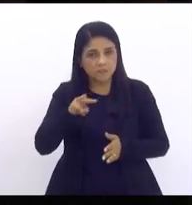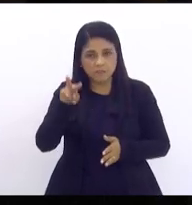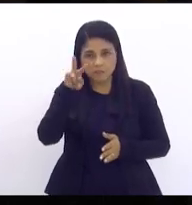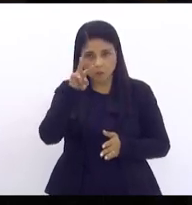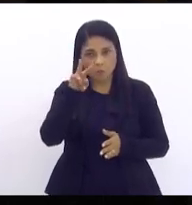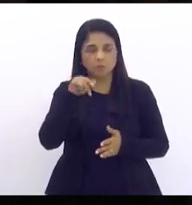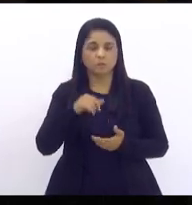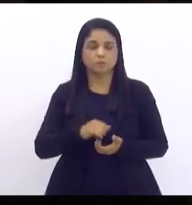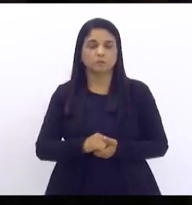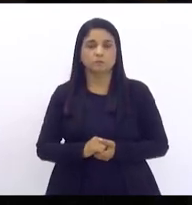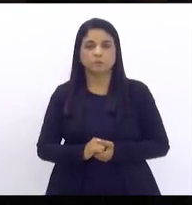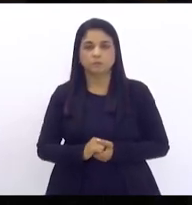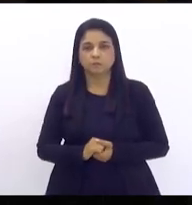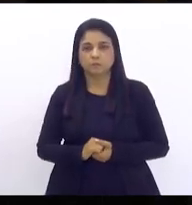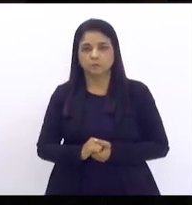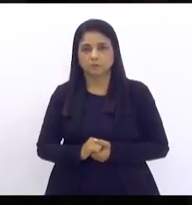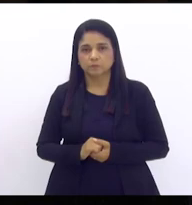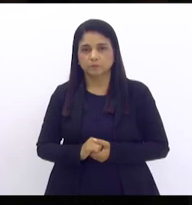do que isso,